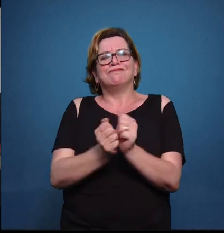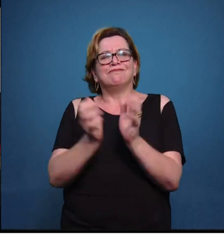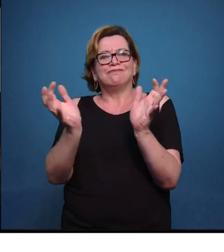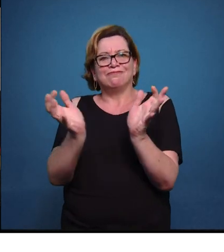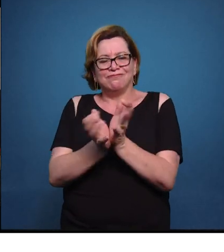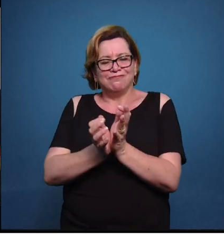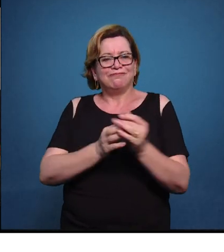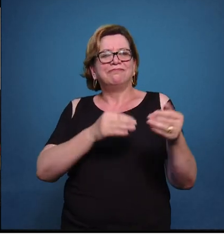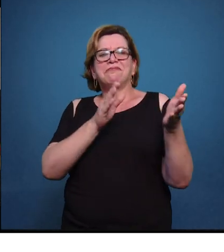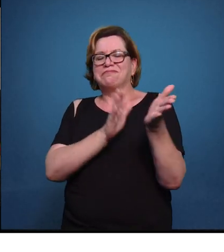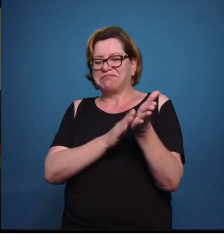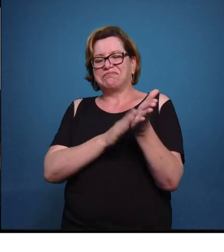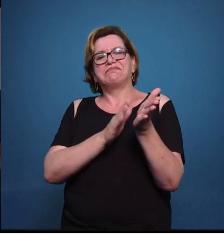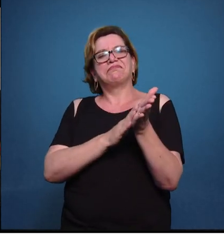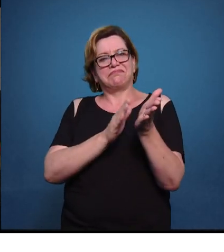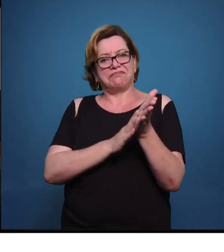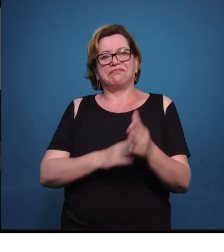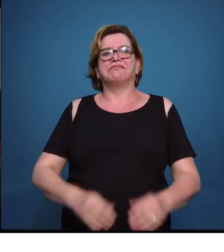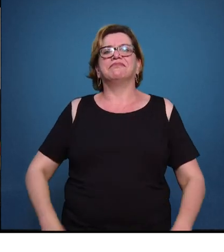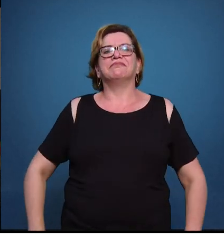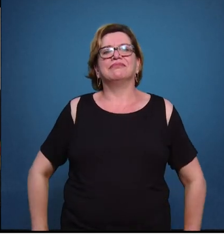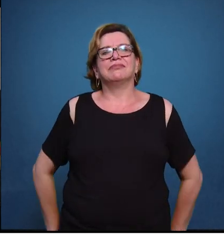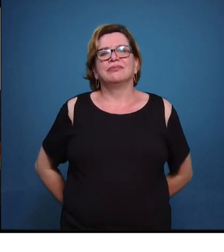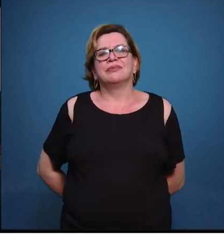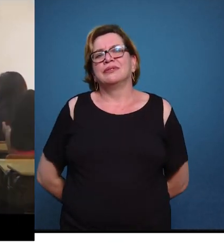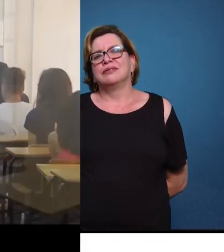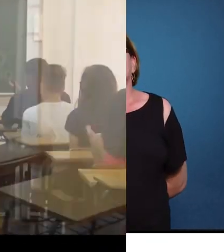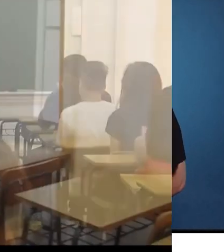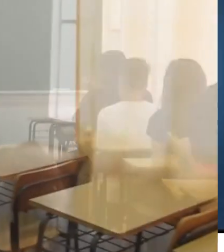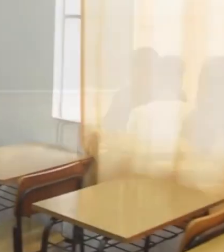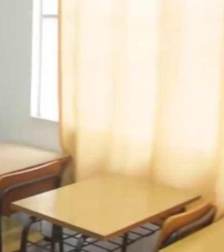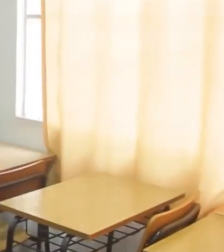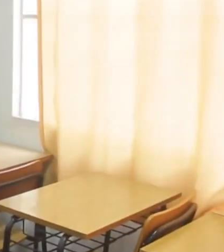Valeu! Aplausos Aplausos